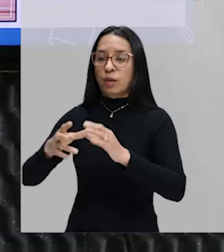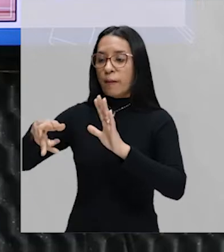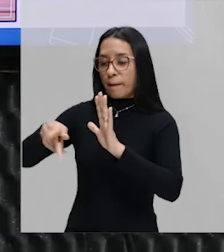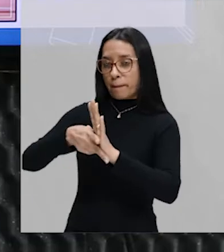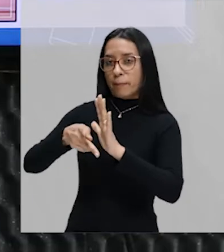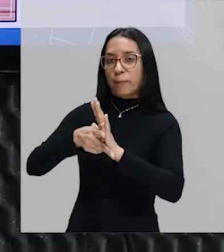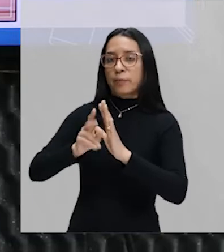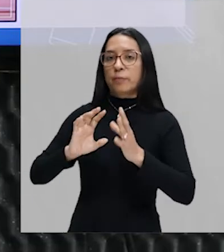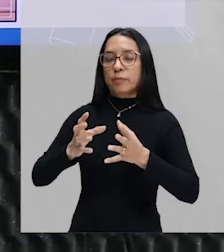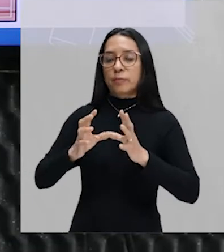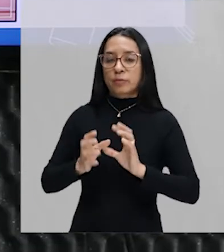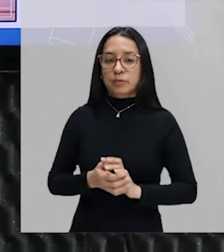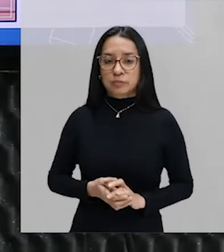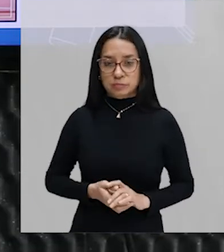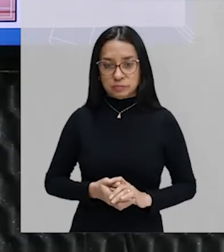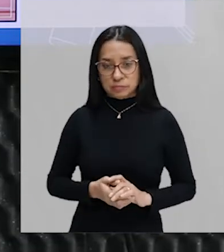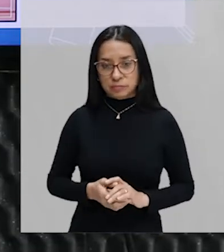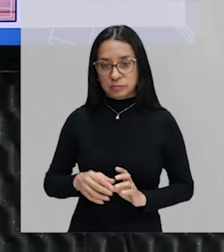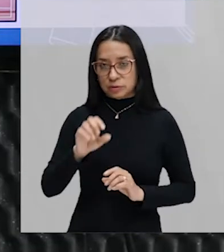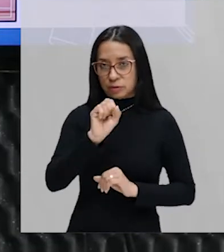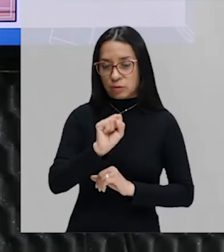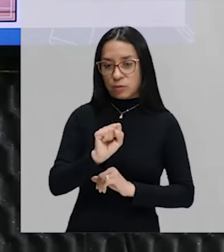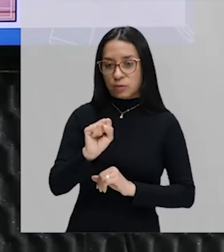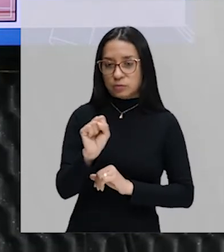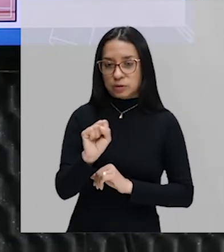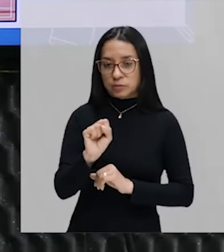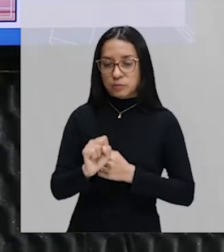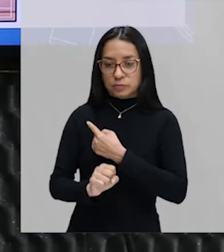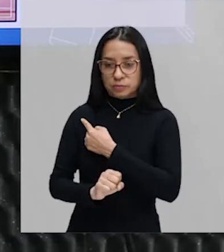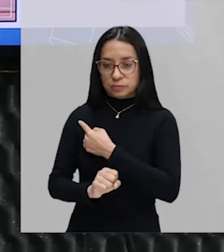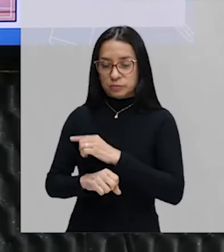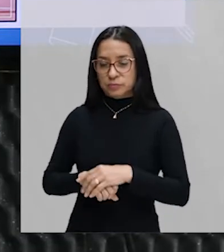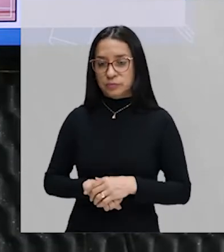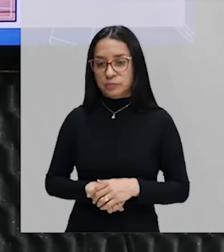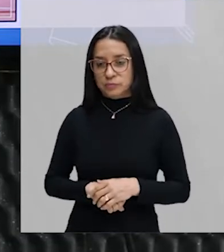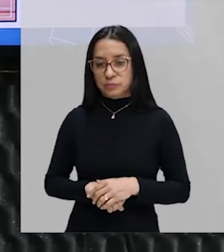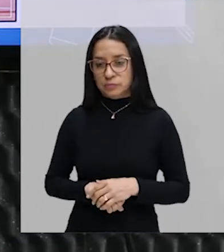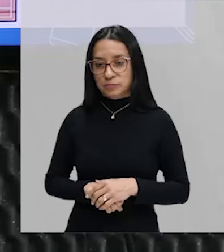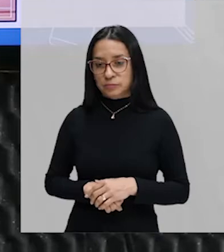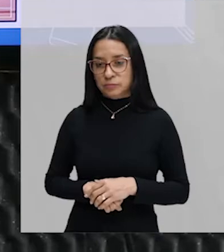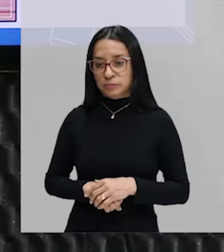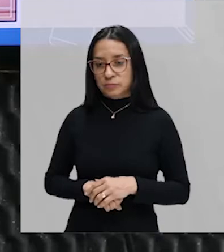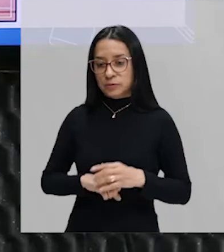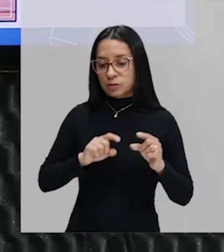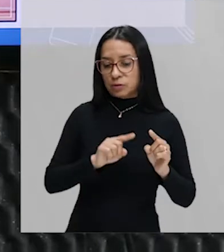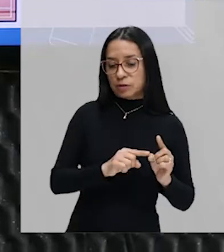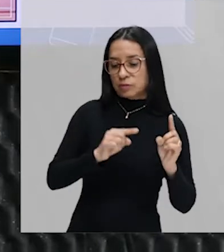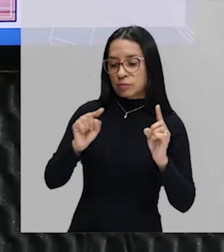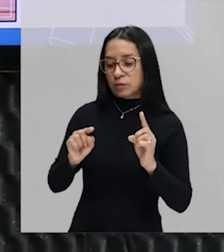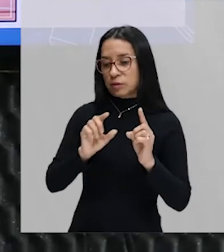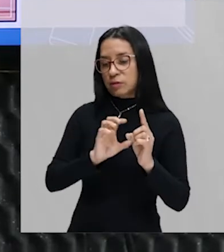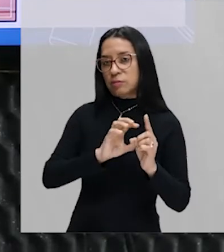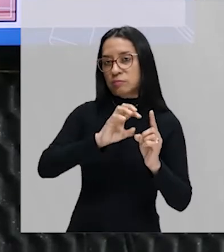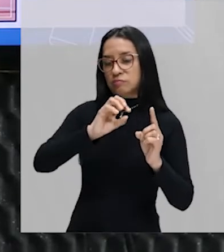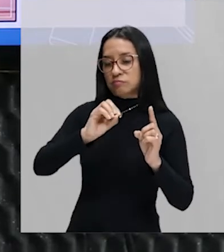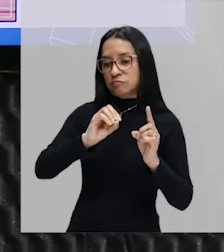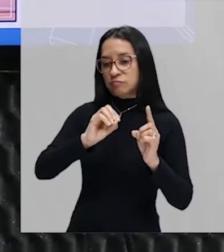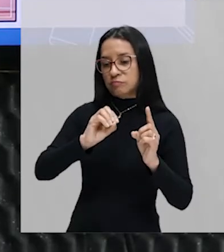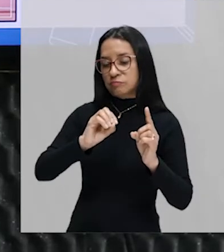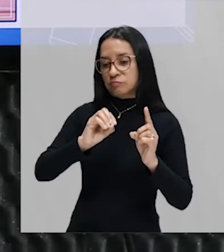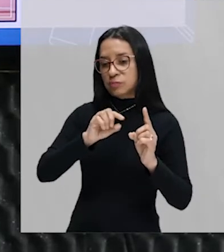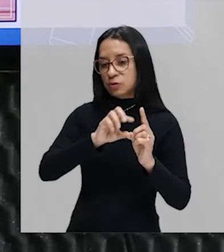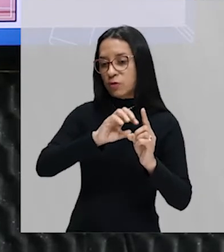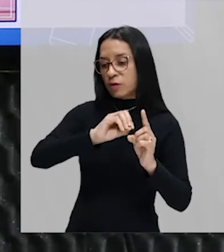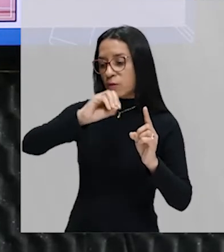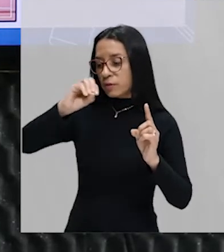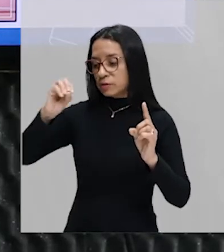8 segundos, tempo que uma equipe tem para tirar a bola da zona de defesa. Eu estou atacando para cá, eu acabei de sofrer uma